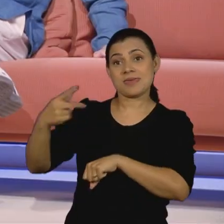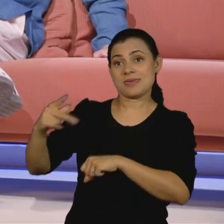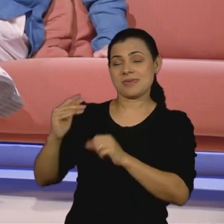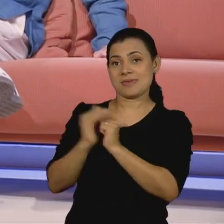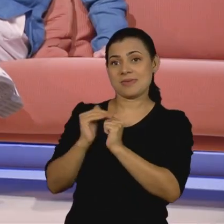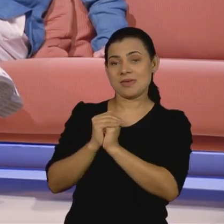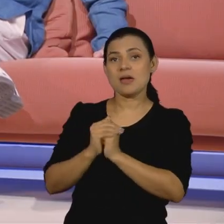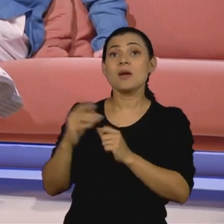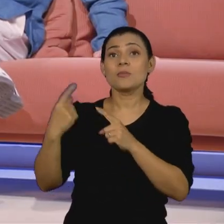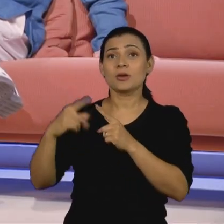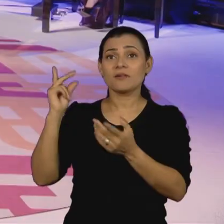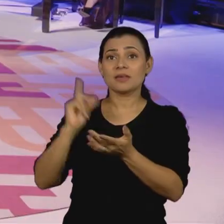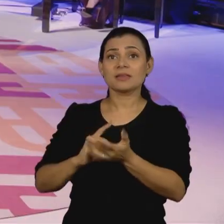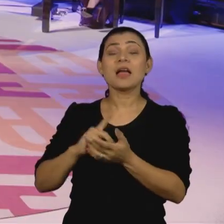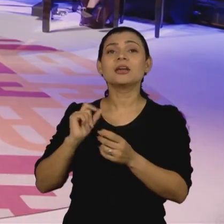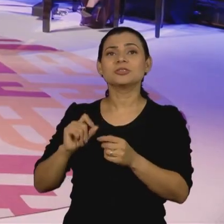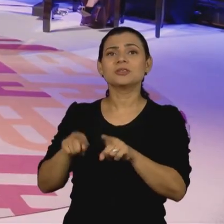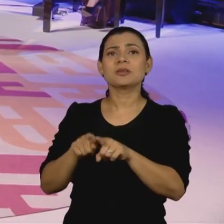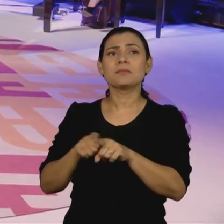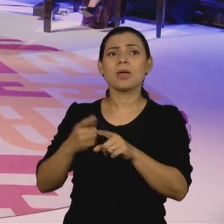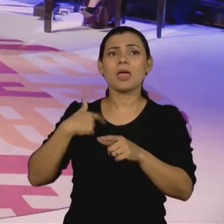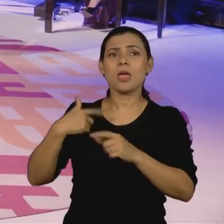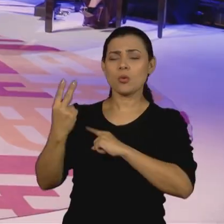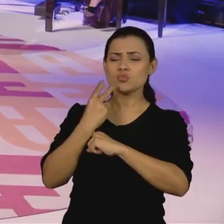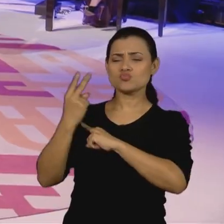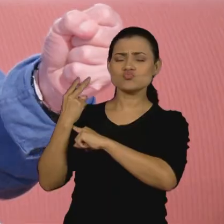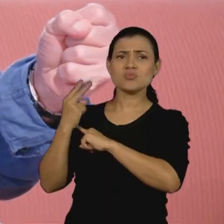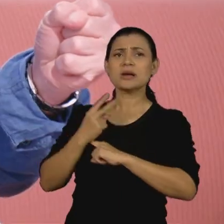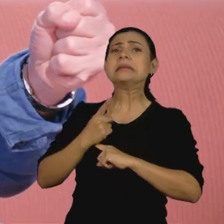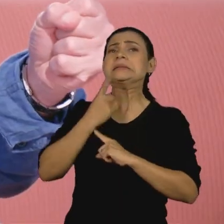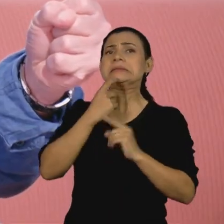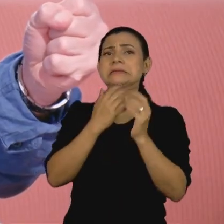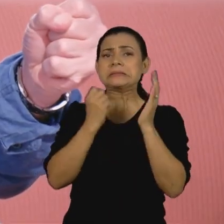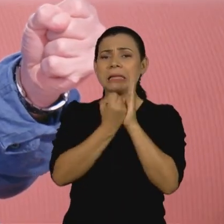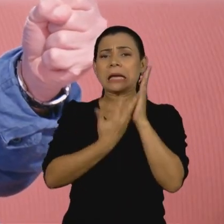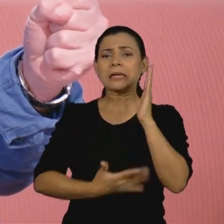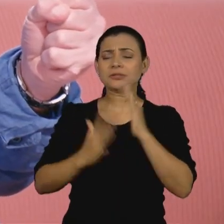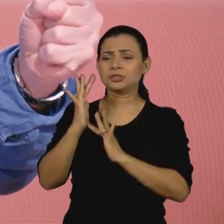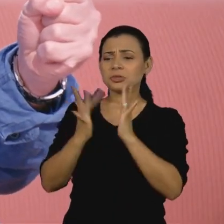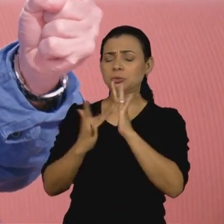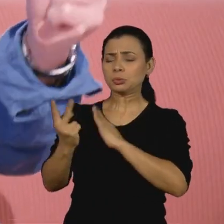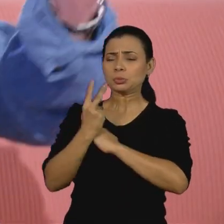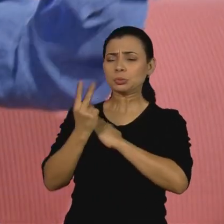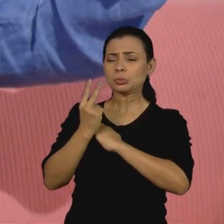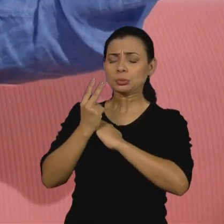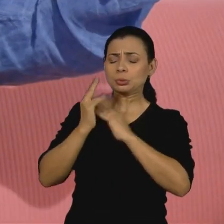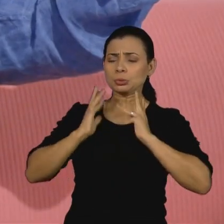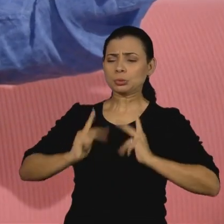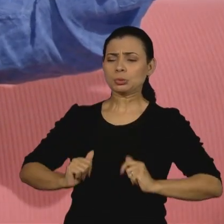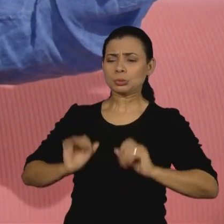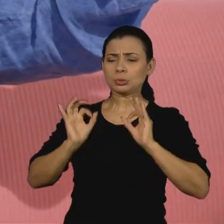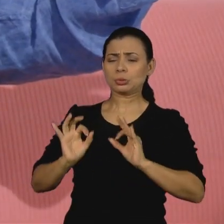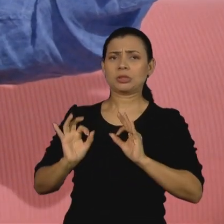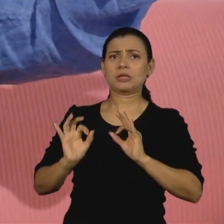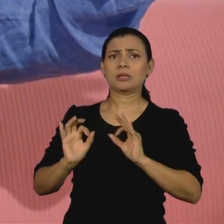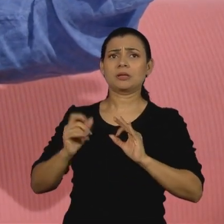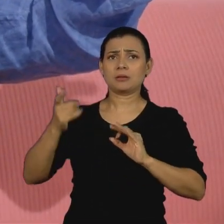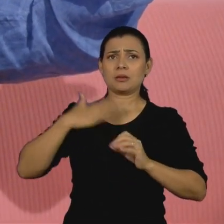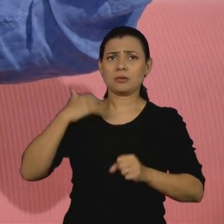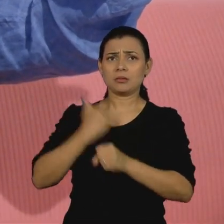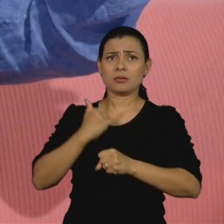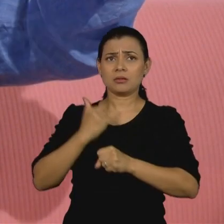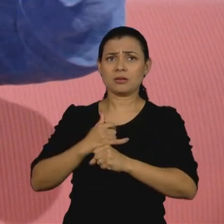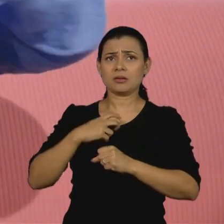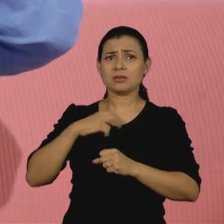Porque com o leite da Virgem serei borrifado, com o sangue de Cristo serei lavado. Se és ferro, sou aço, se